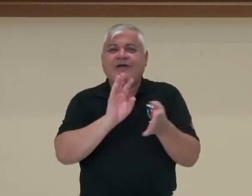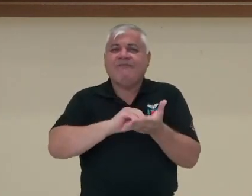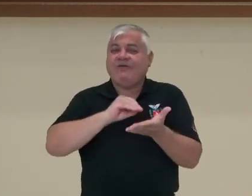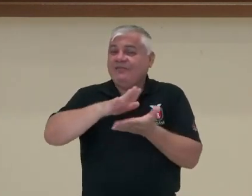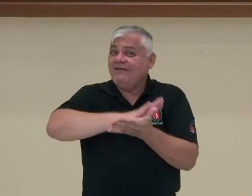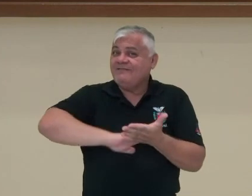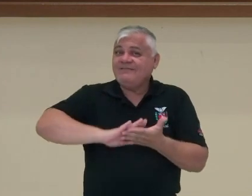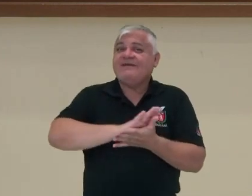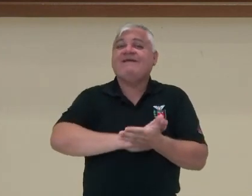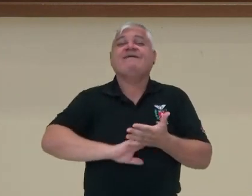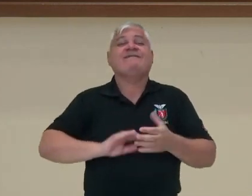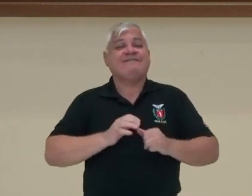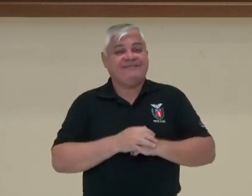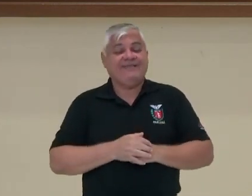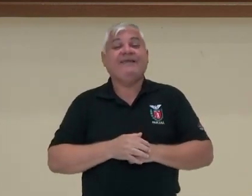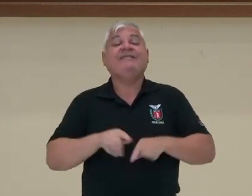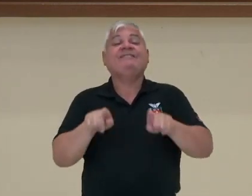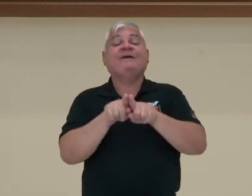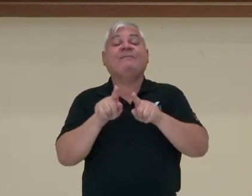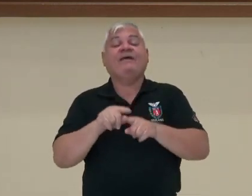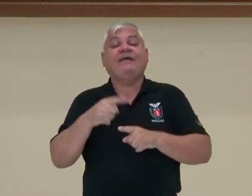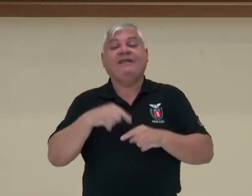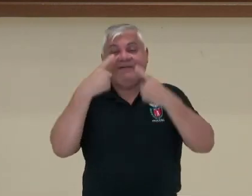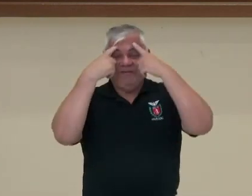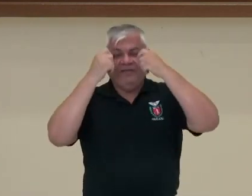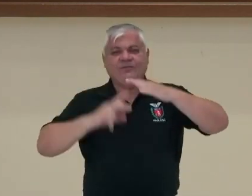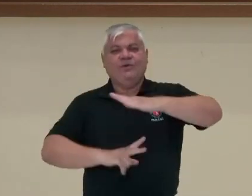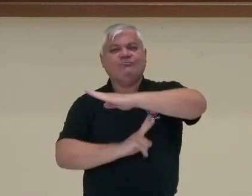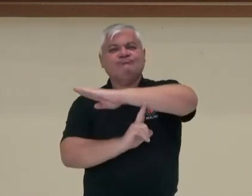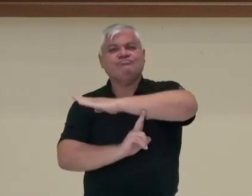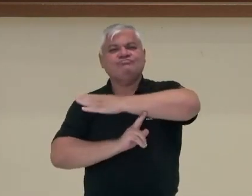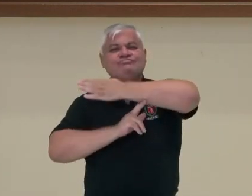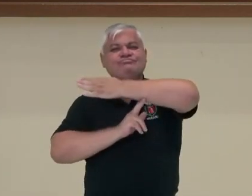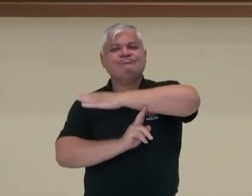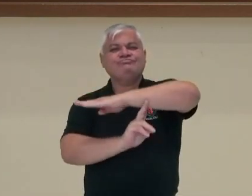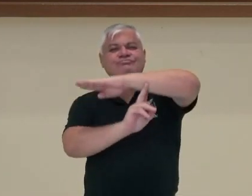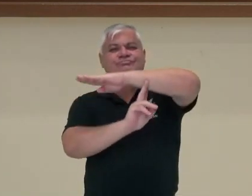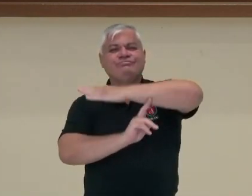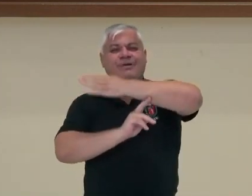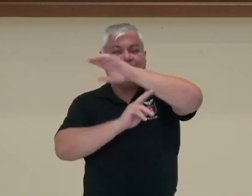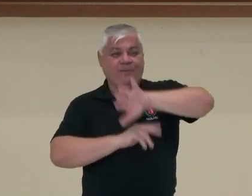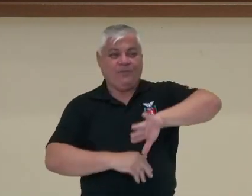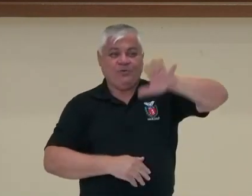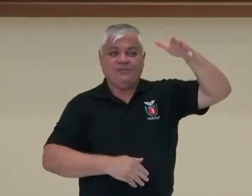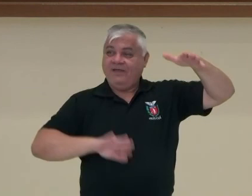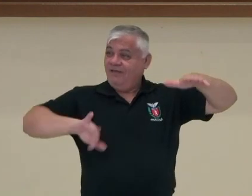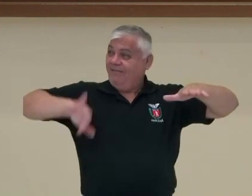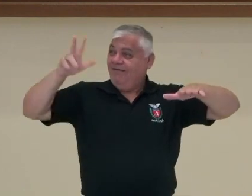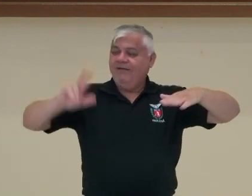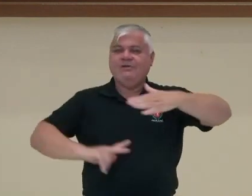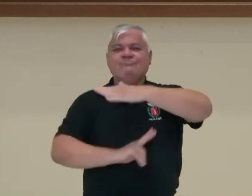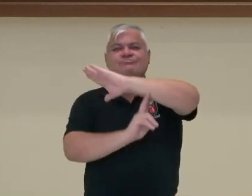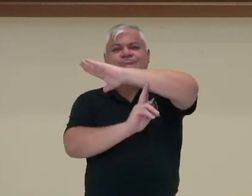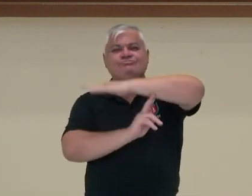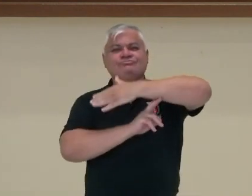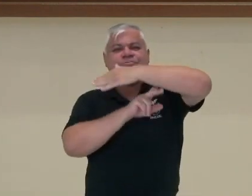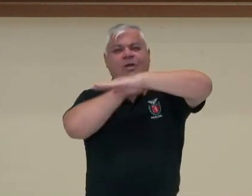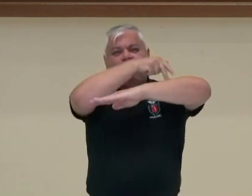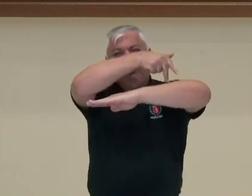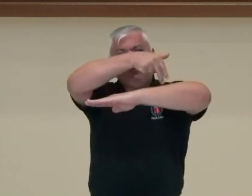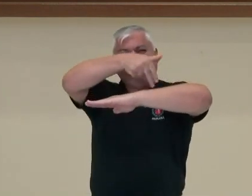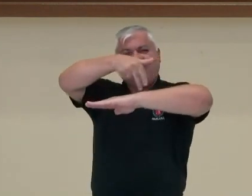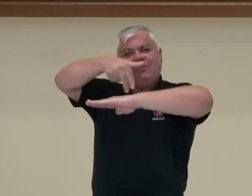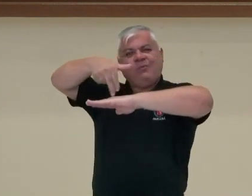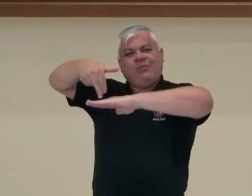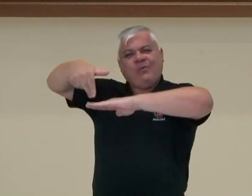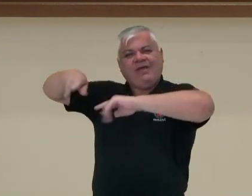pêncil, né? Que a ponte ia de uma montanha até a outra, o que encurtava o tempo, né, de ligação de um lugar até o outro por